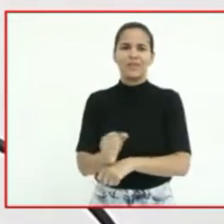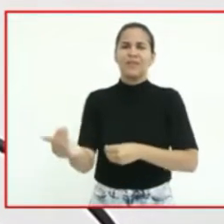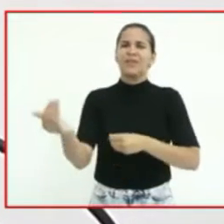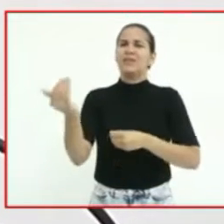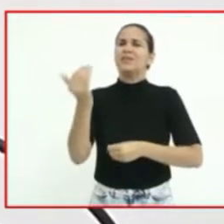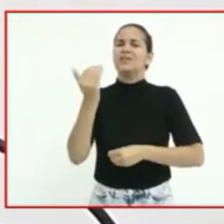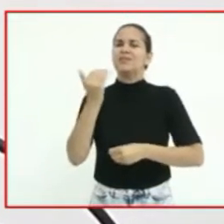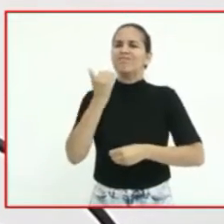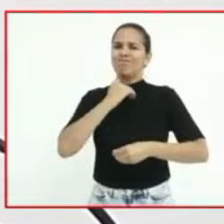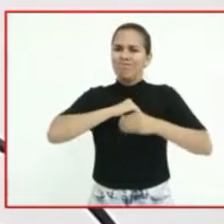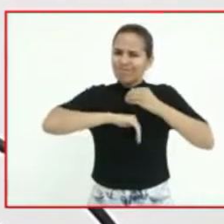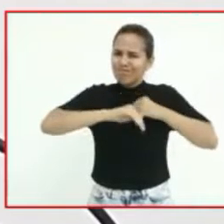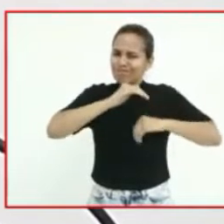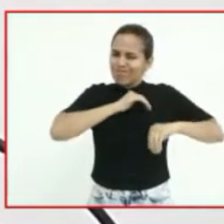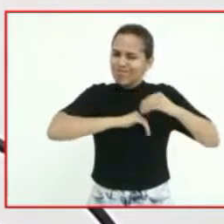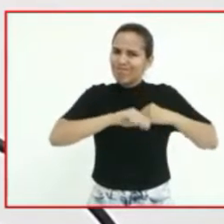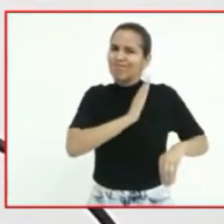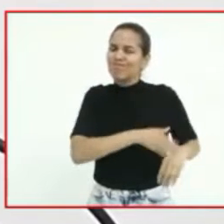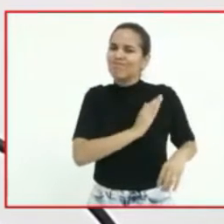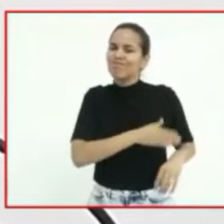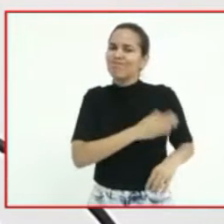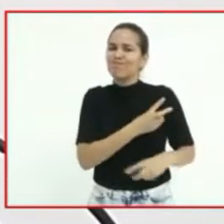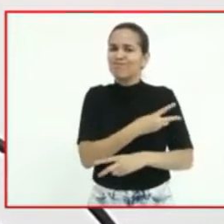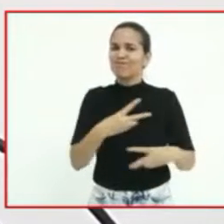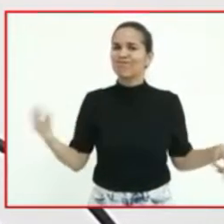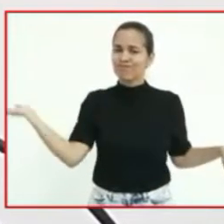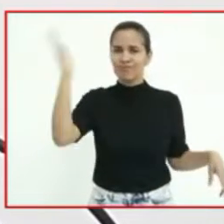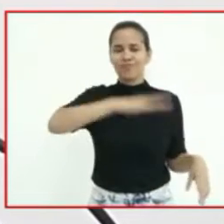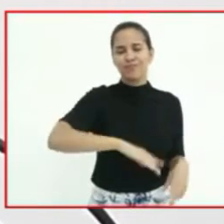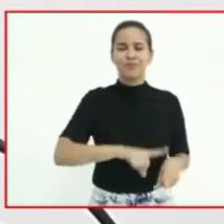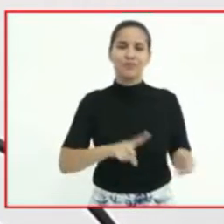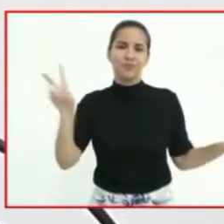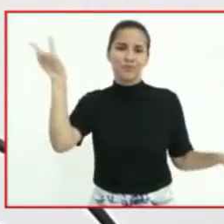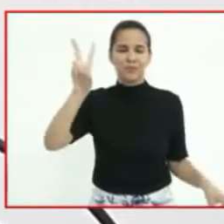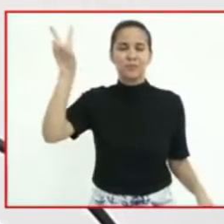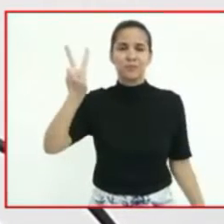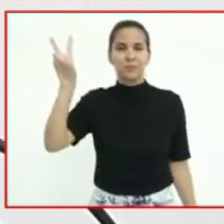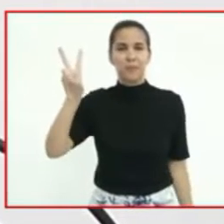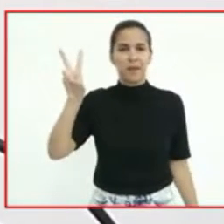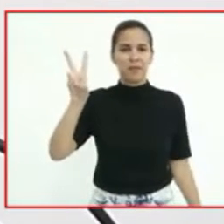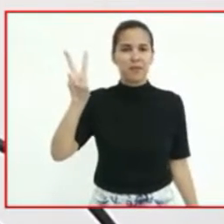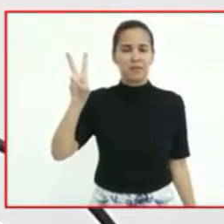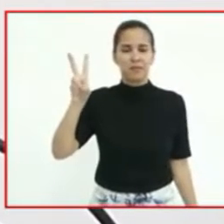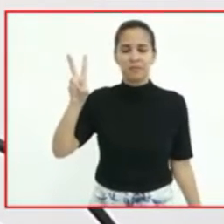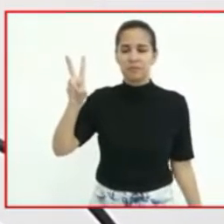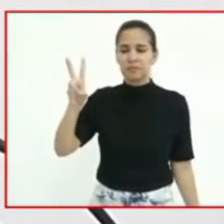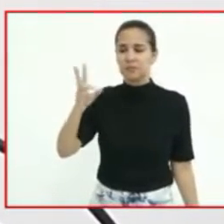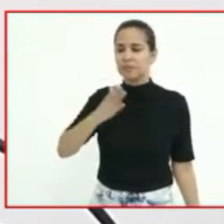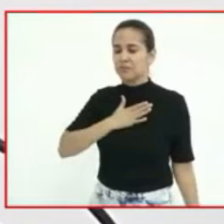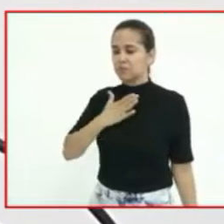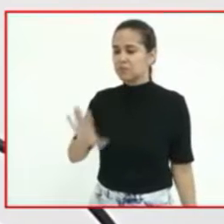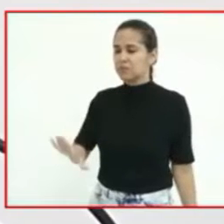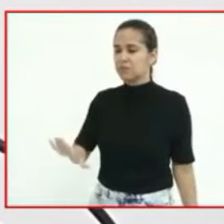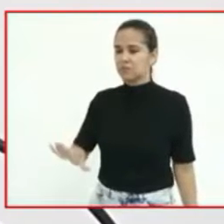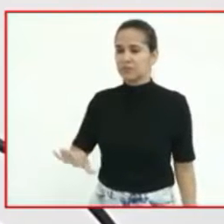aguardando uma coisa que está te fazendo mal. Vereador Nivaldo, eu discordo de uma coisa que você falou aqui, que está na hora de